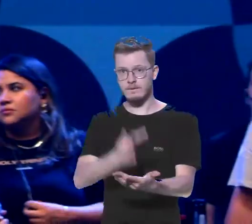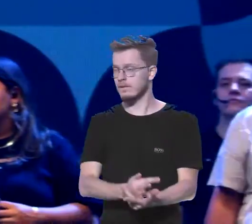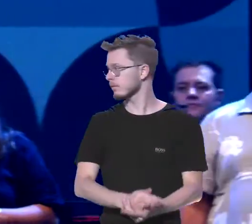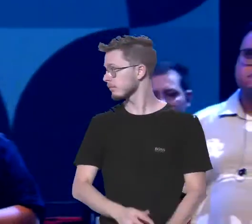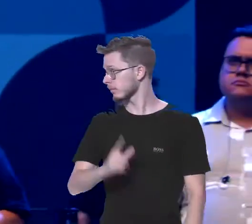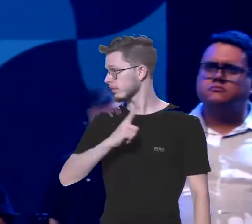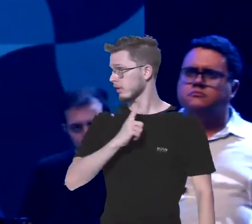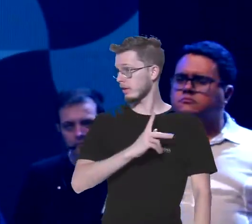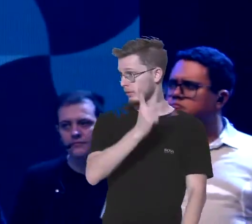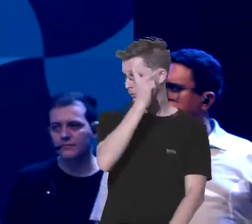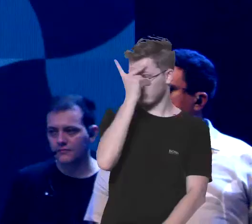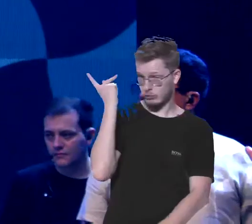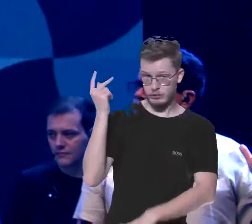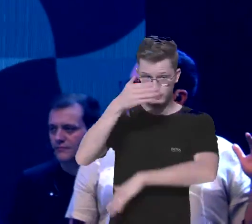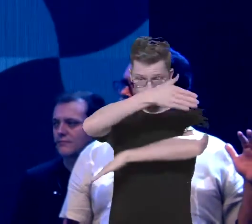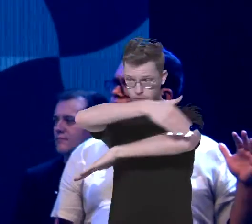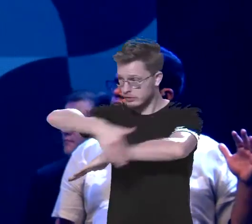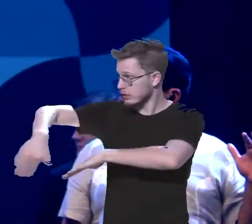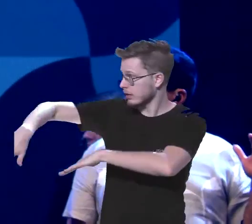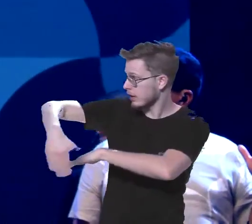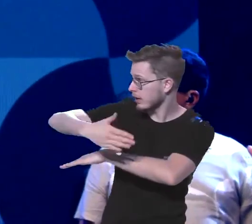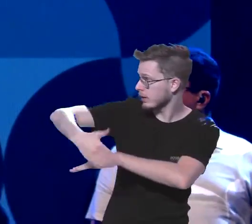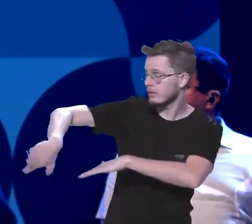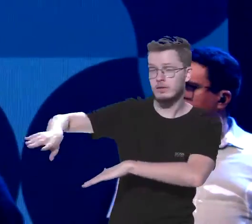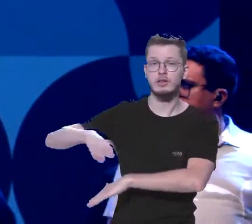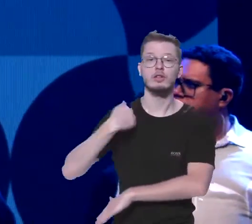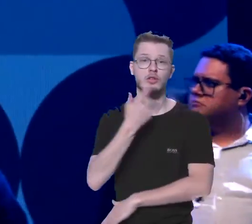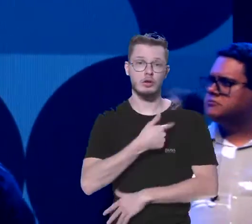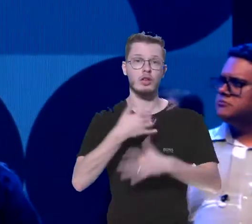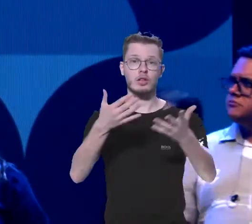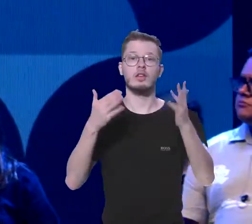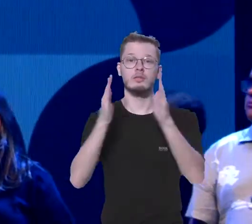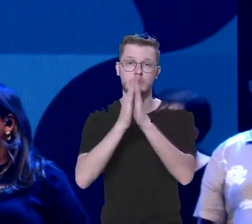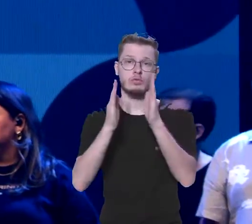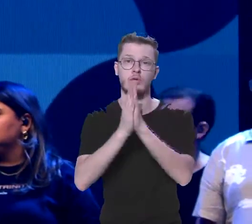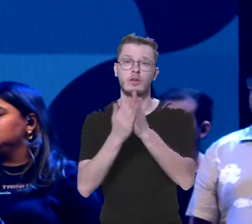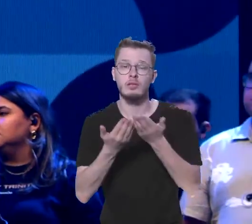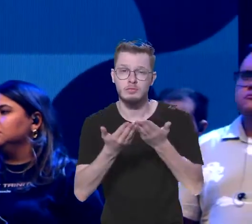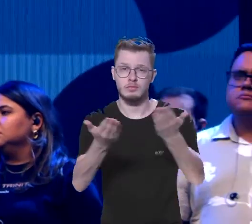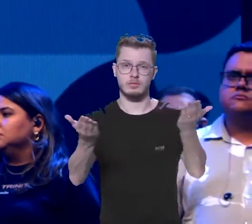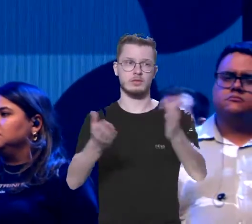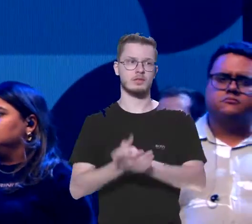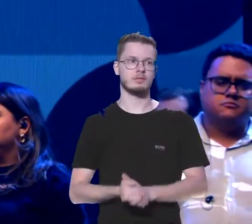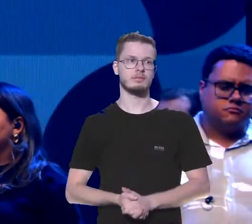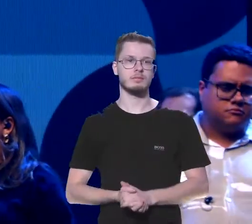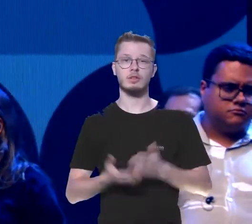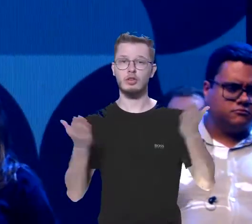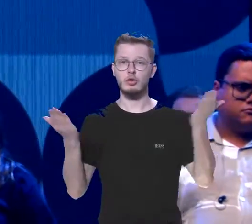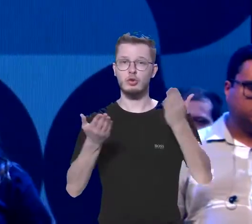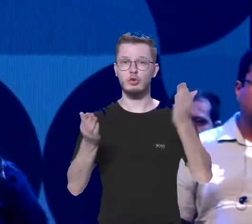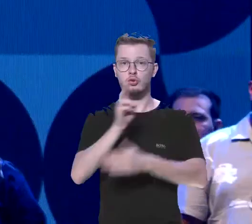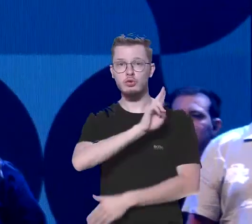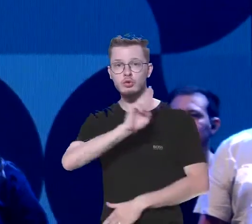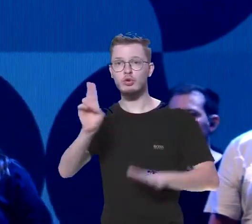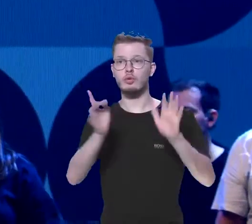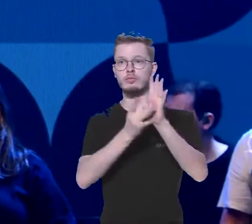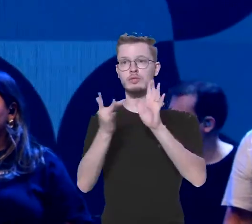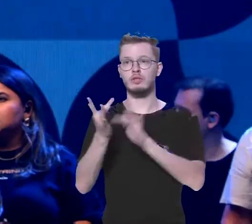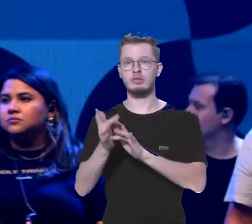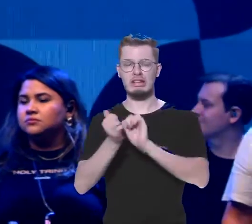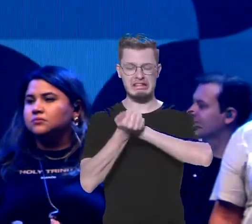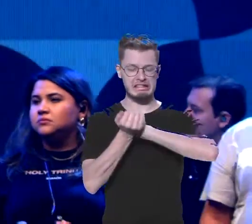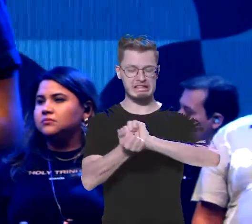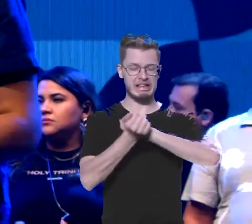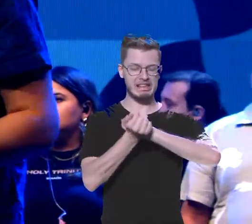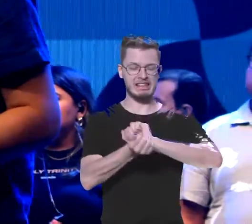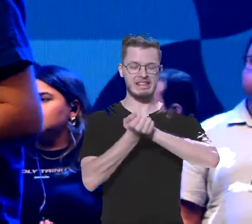vindo aqui na frente agora, e a gente quer orar por você. E hoje, em nome de Jesus, essas cadeias que tem te prendido vão cair. Um dia, quando